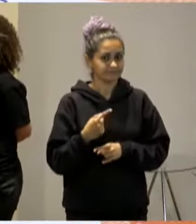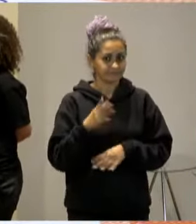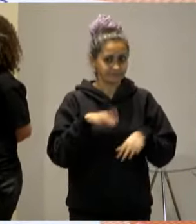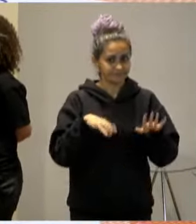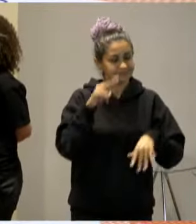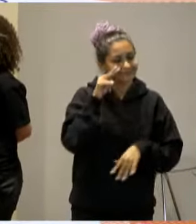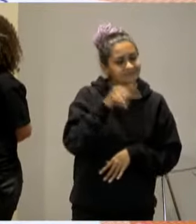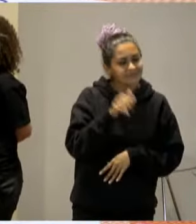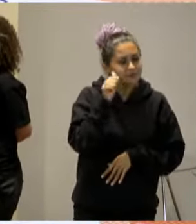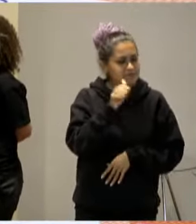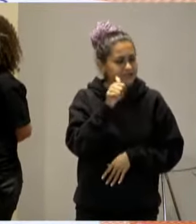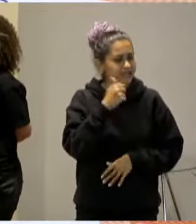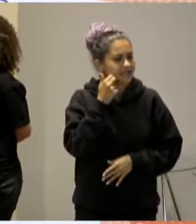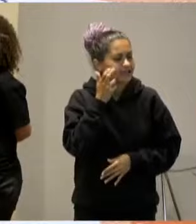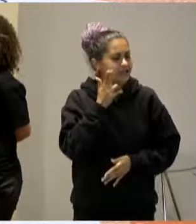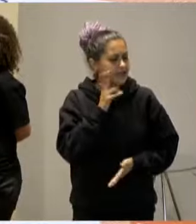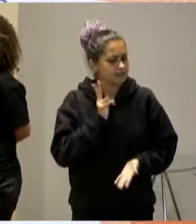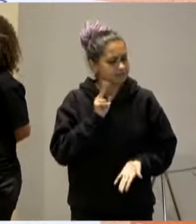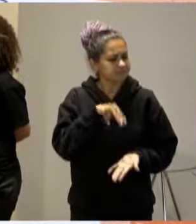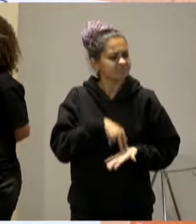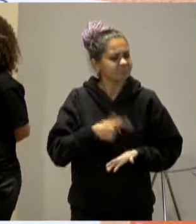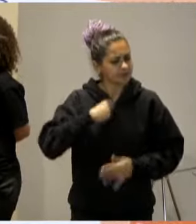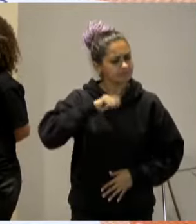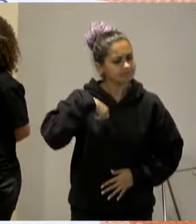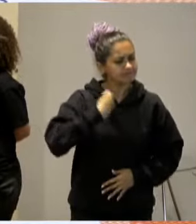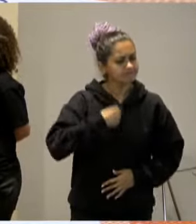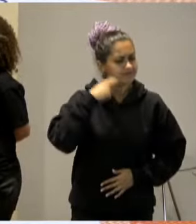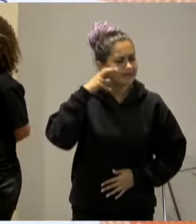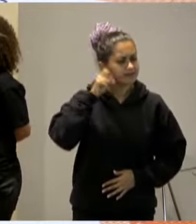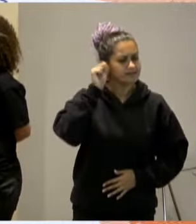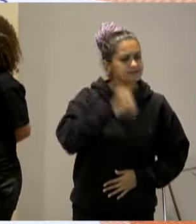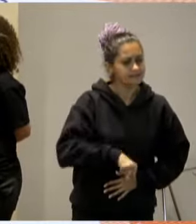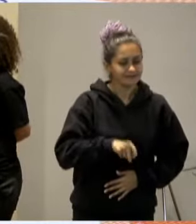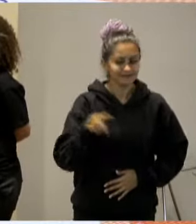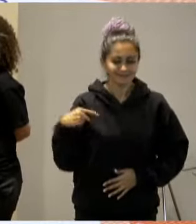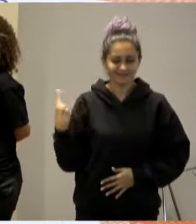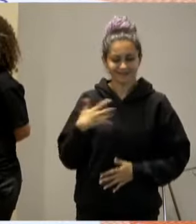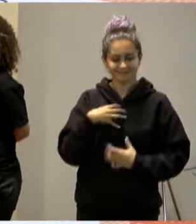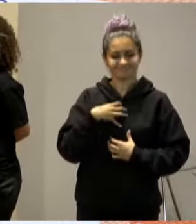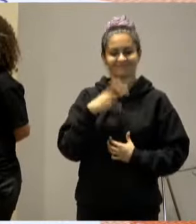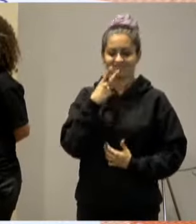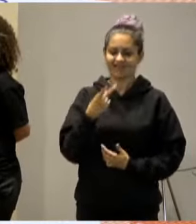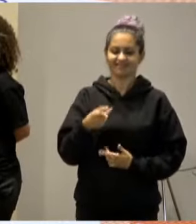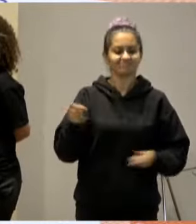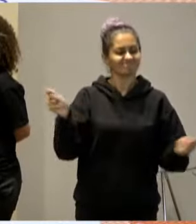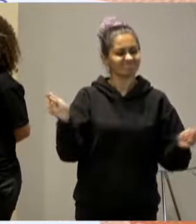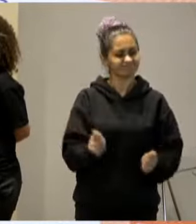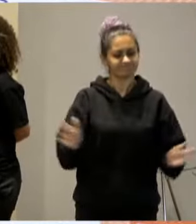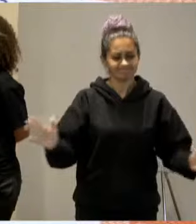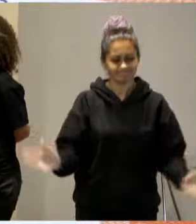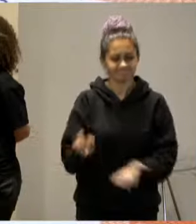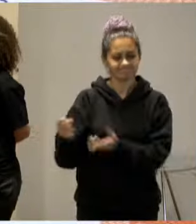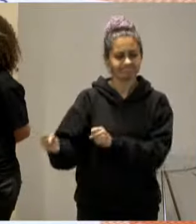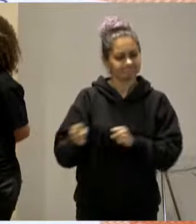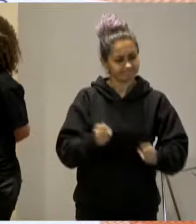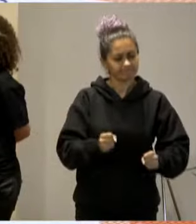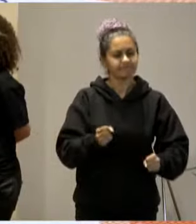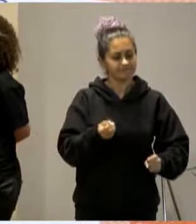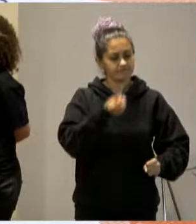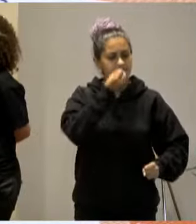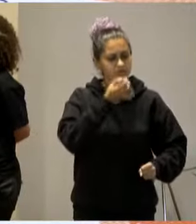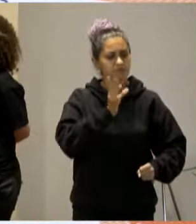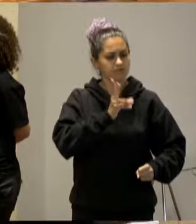negra se assumindo na sua negritude, a gente diz: é possível, vale a pena